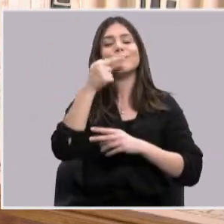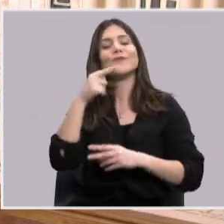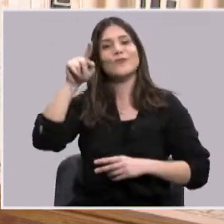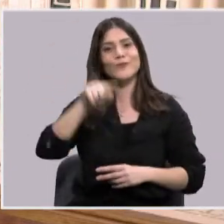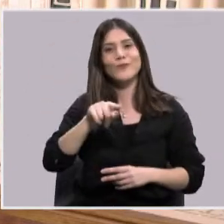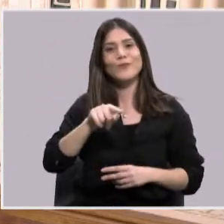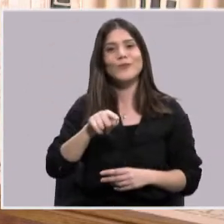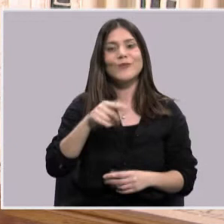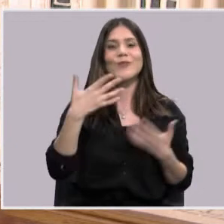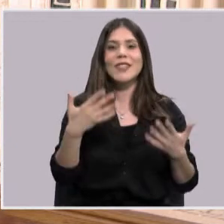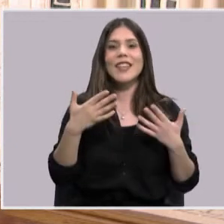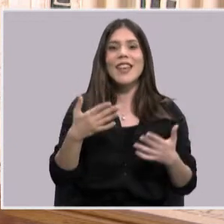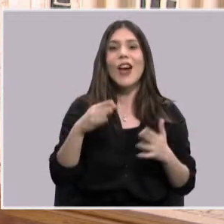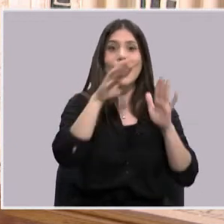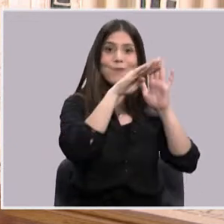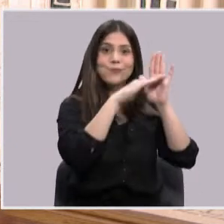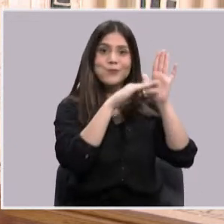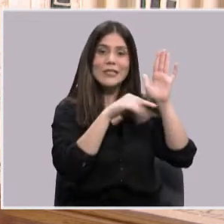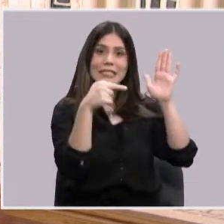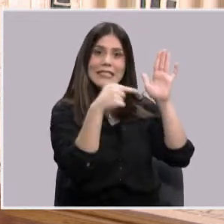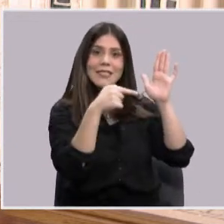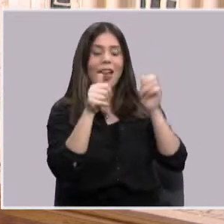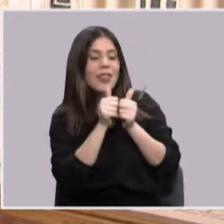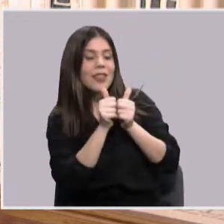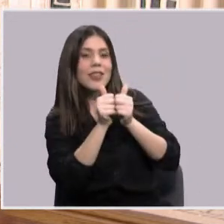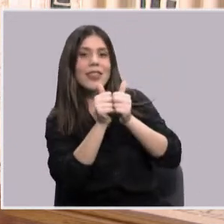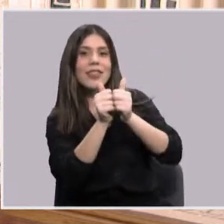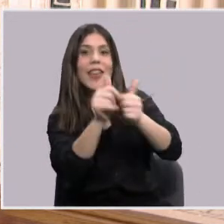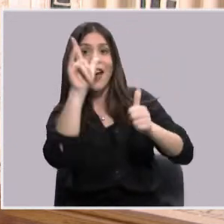episódio. Entretanto, não percas os nossos conteúdos exclusivos.